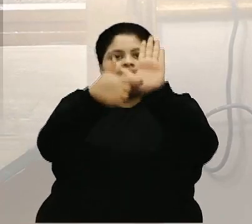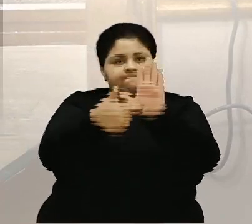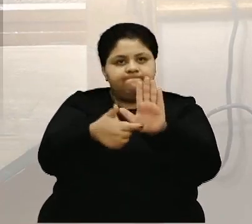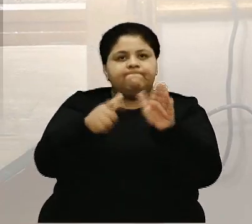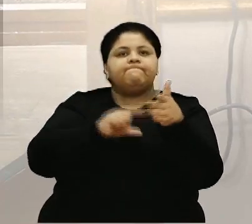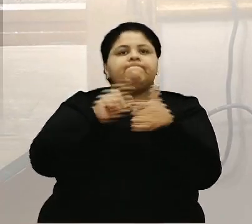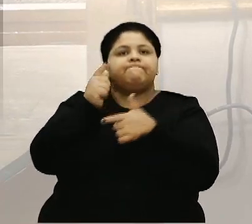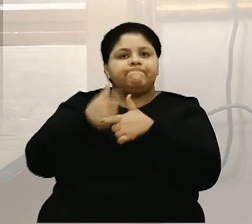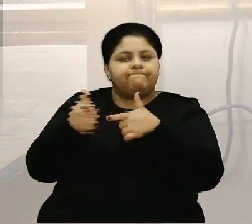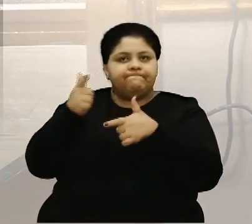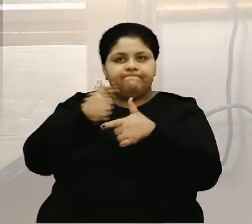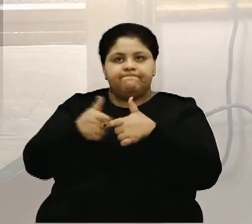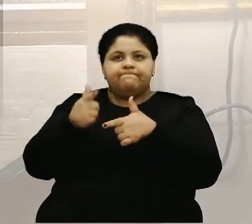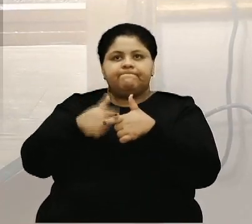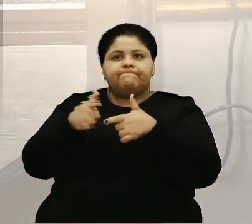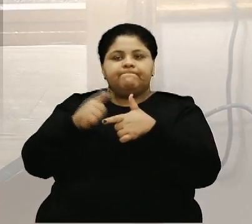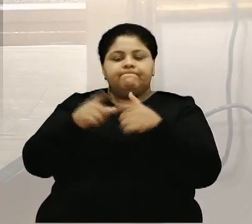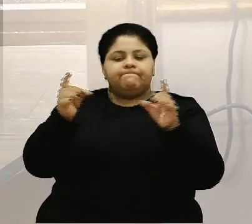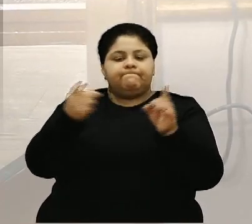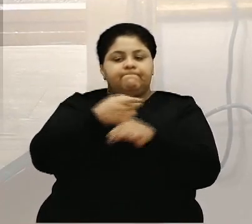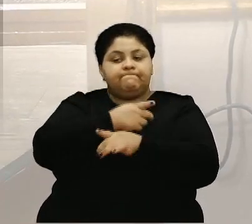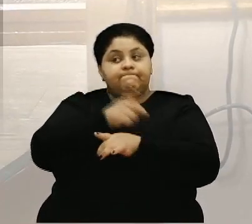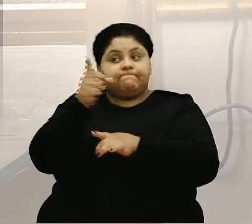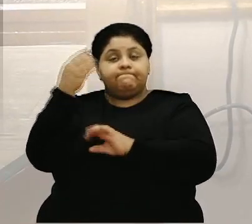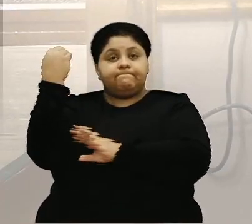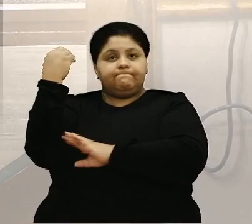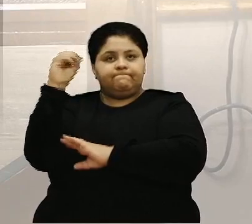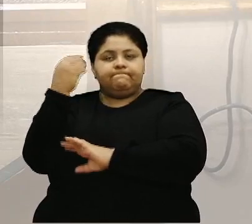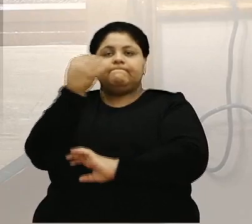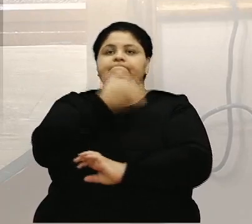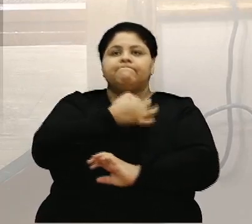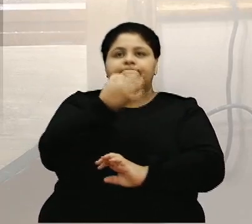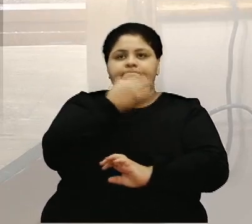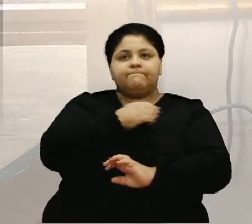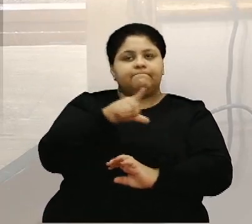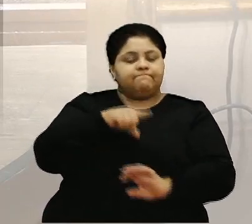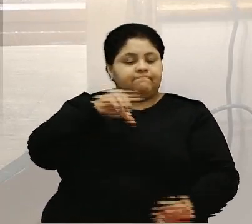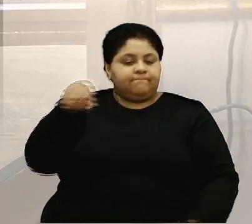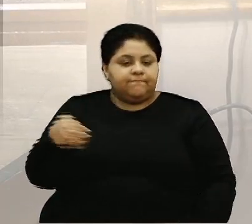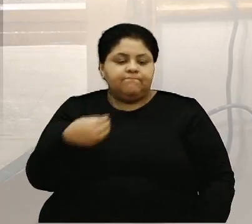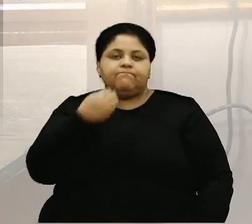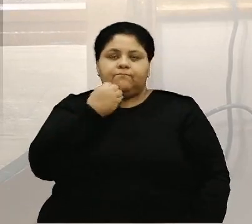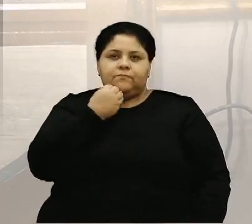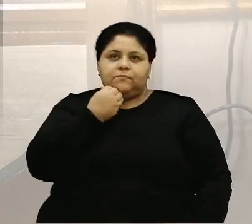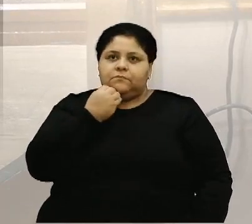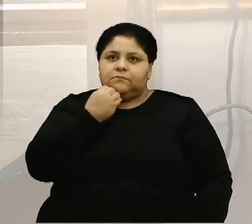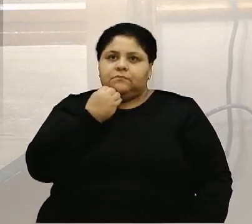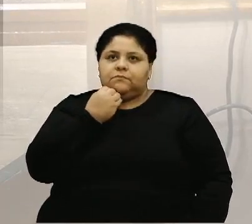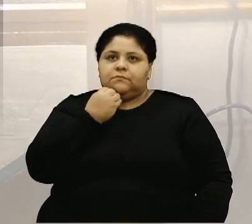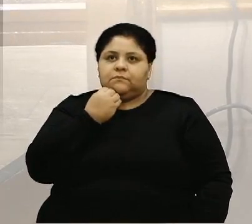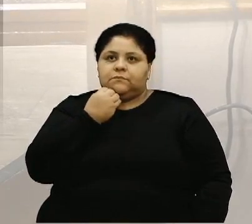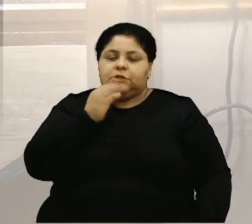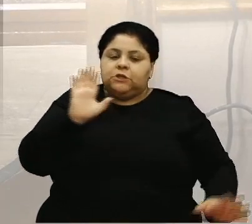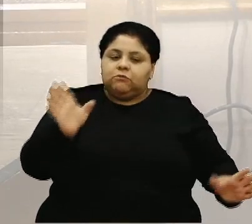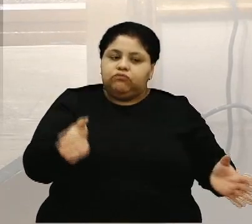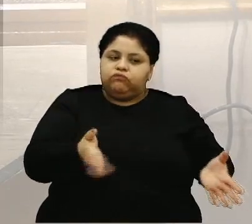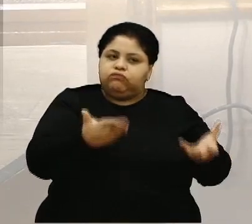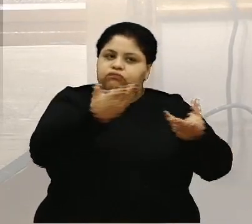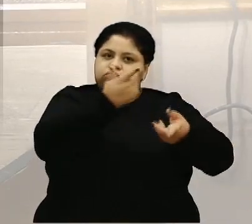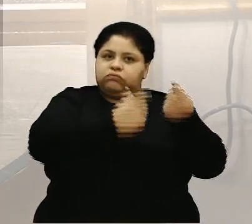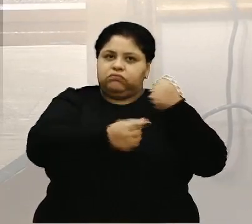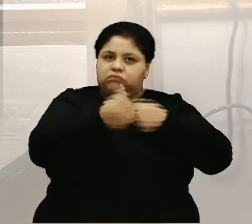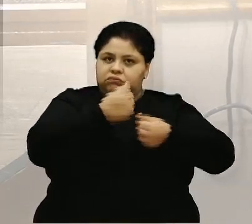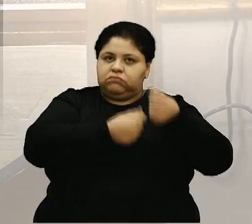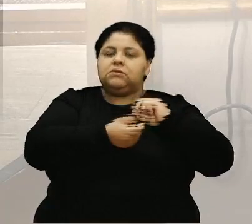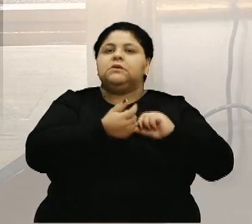levar bastante tempo para se resolver lá em Porto Alegre, e Caxias tem uma oportunidade, né, de impulsionar sua economia local